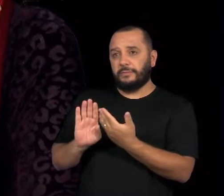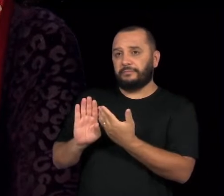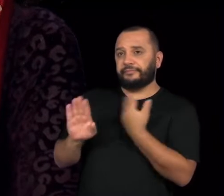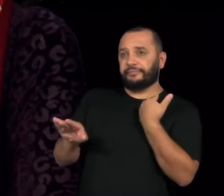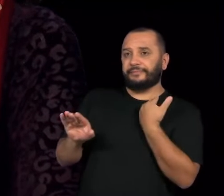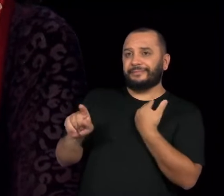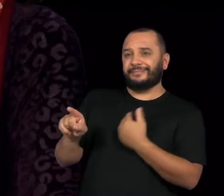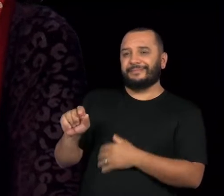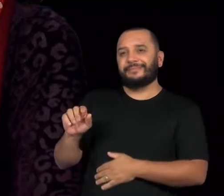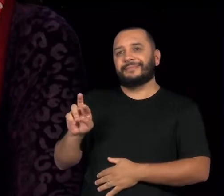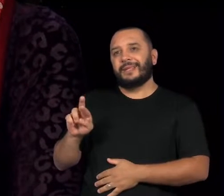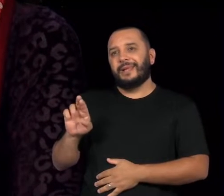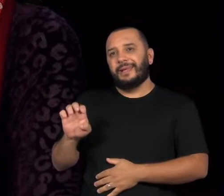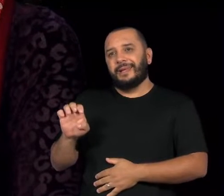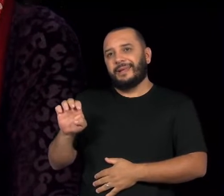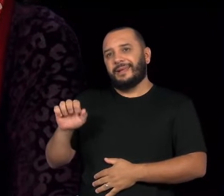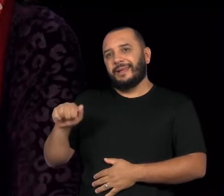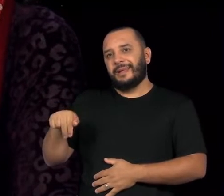um trabalho